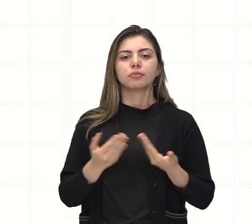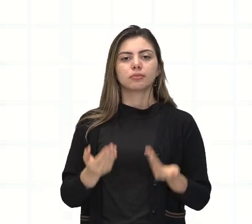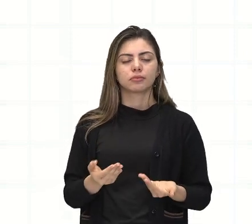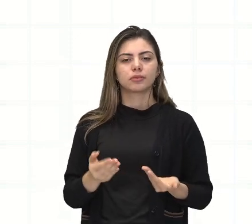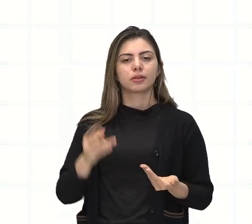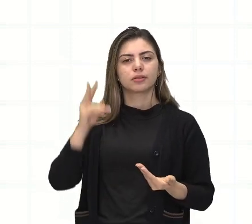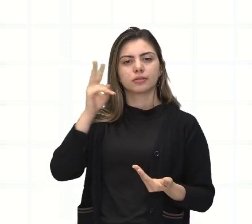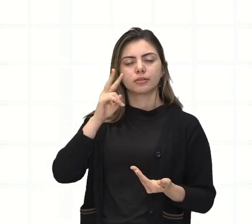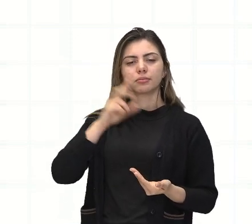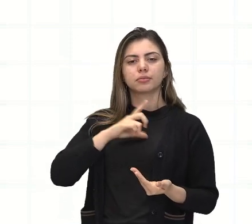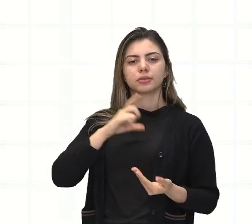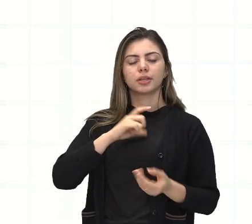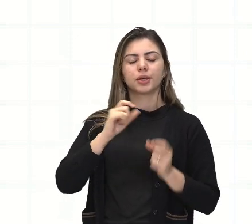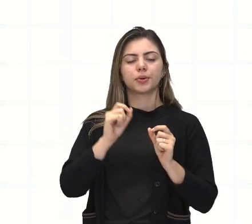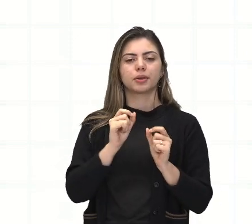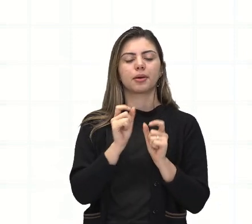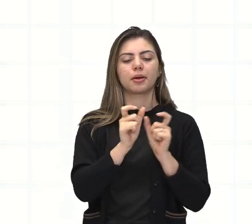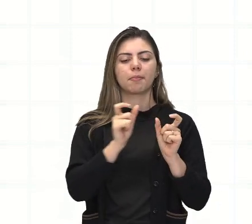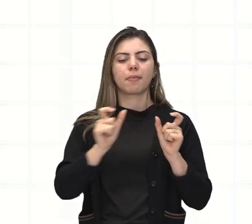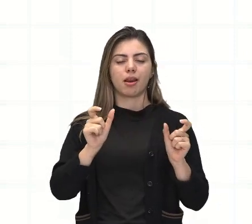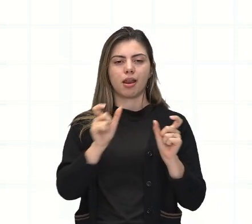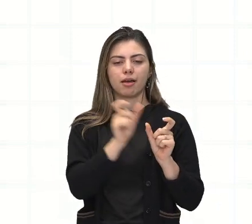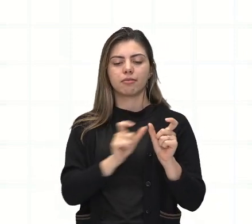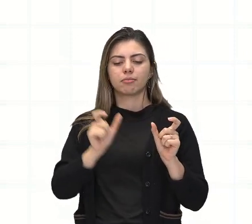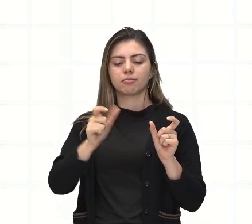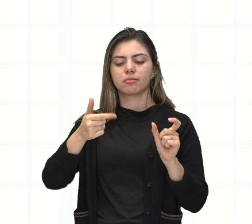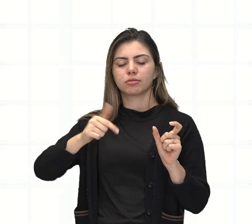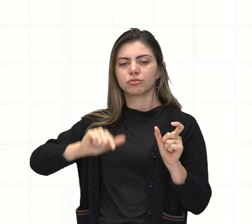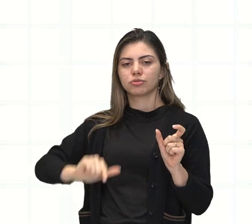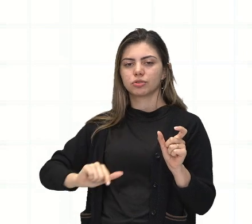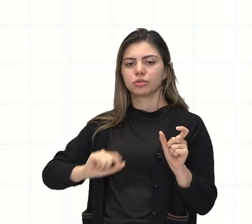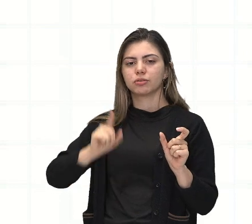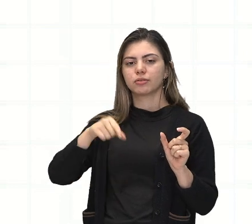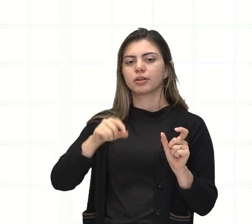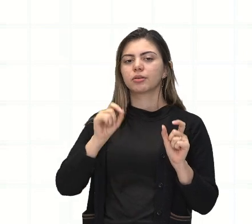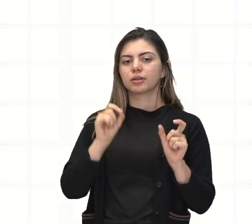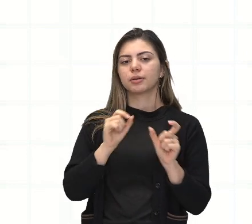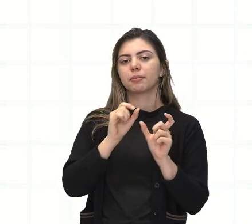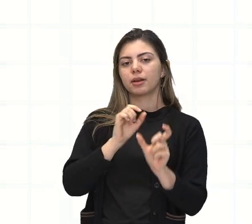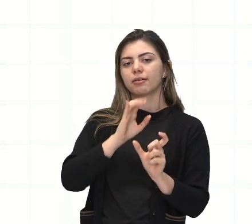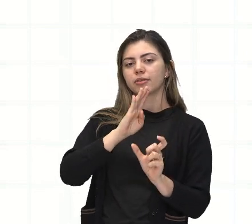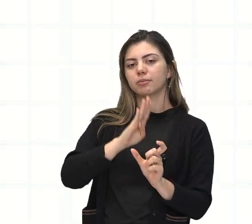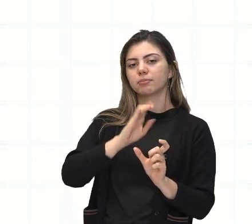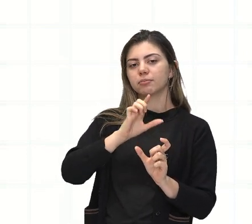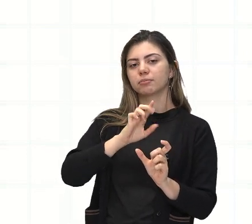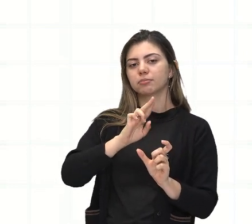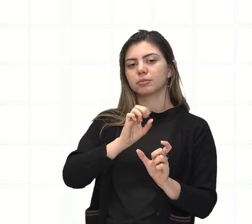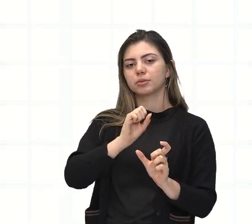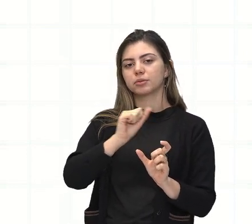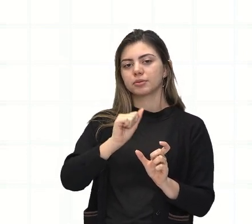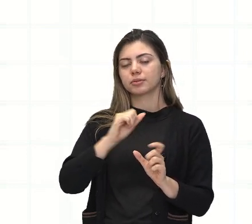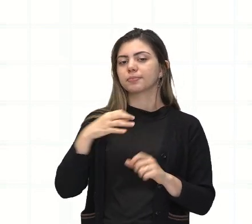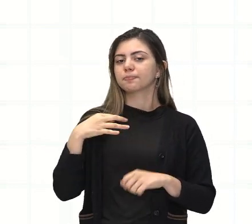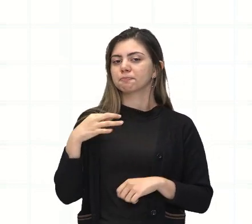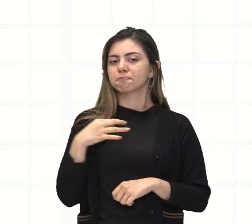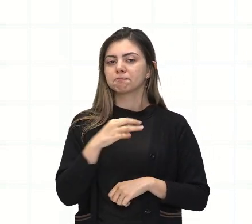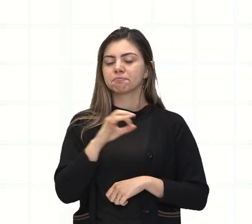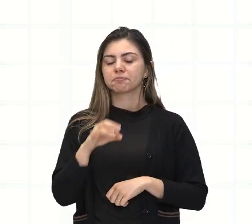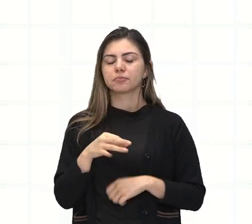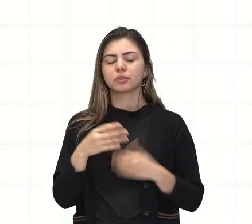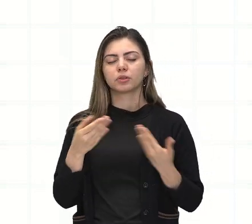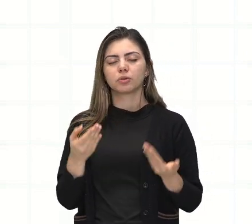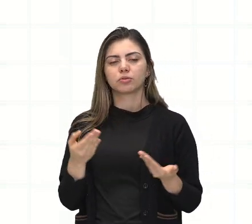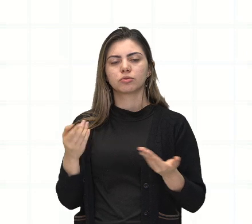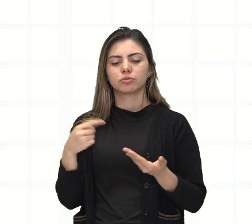foram colocadas como repetição, foi a blusa. Falando sobre